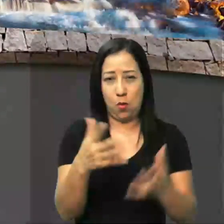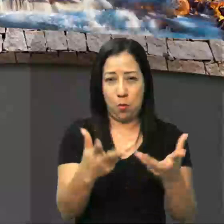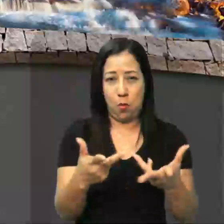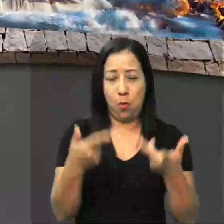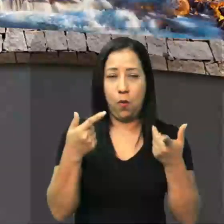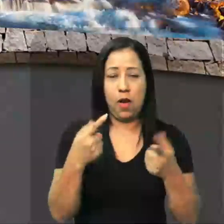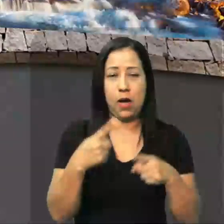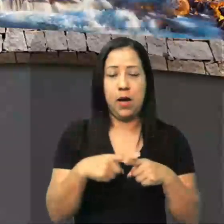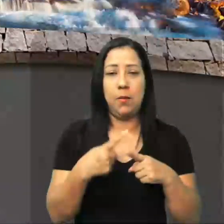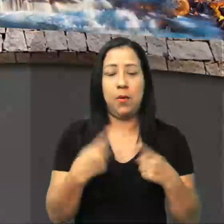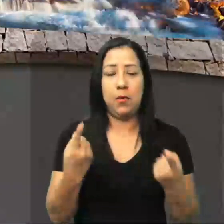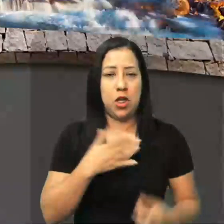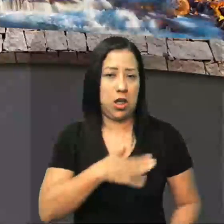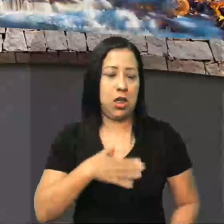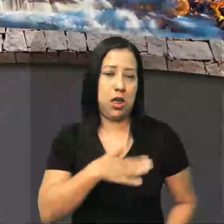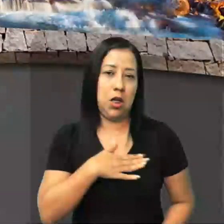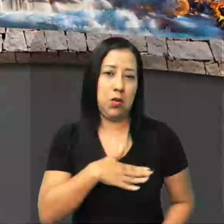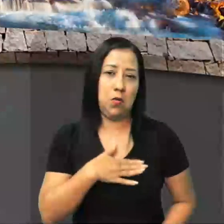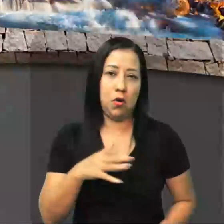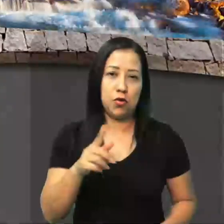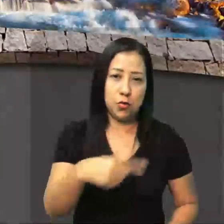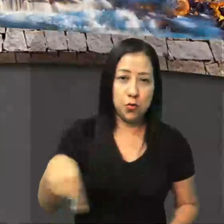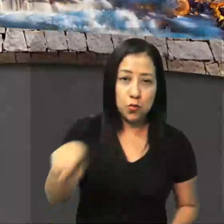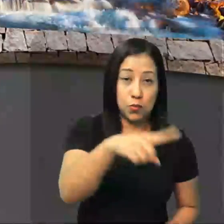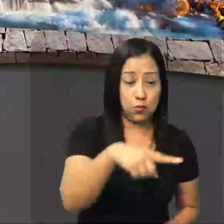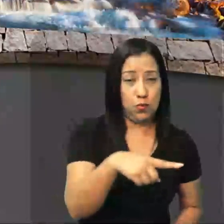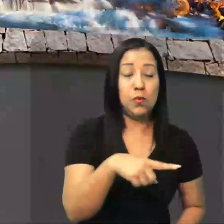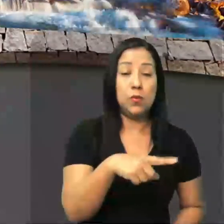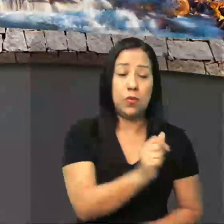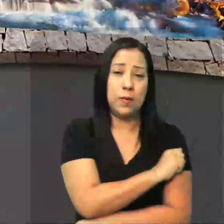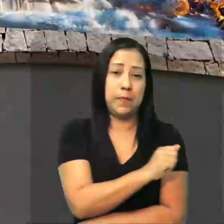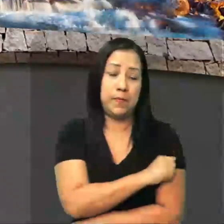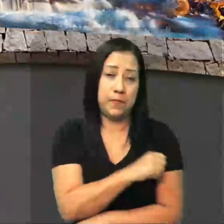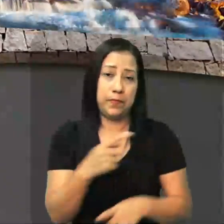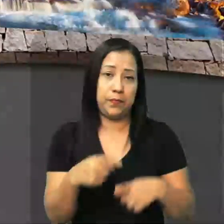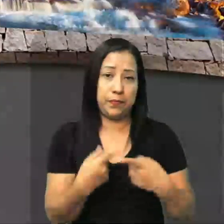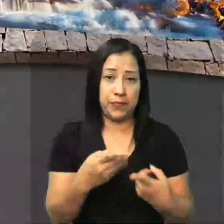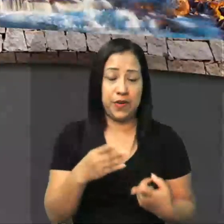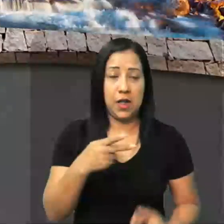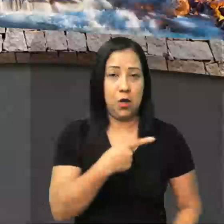vocês. Joe Biden gosta da política, está mais de 50 anos na política.